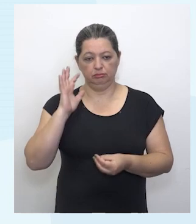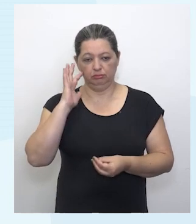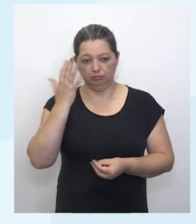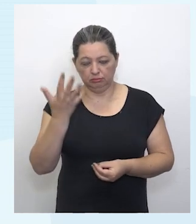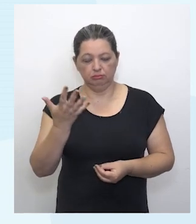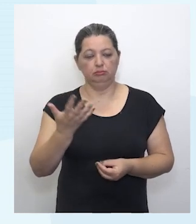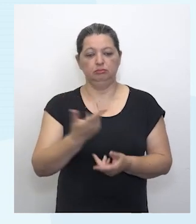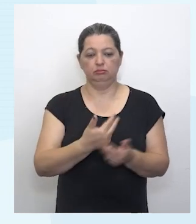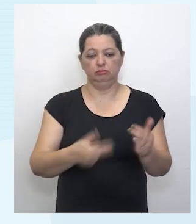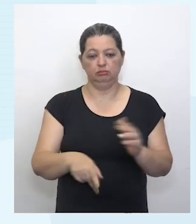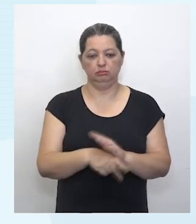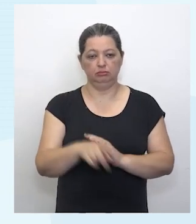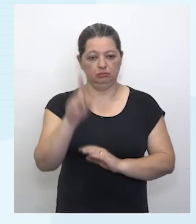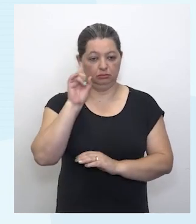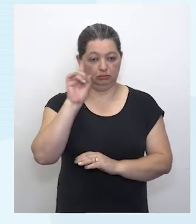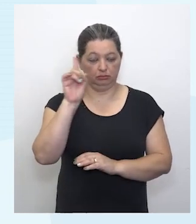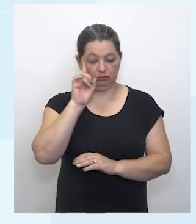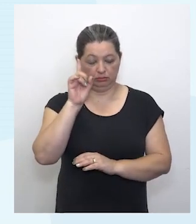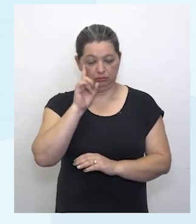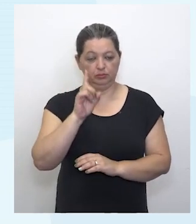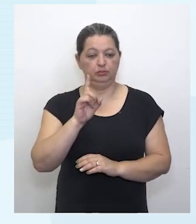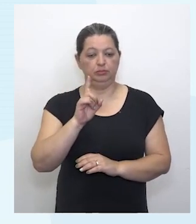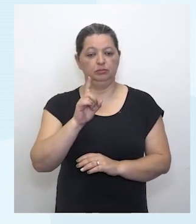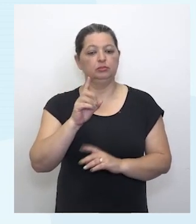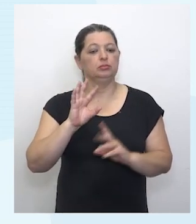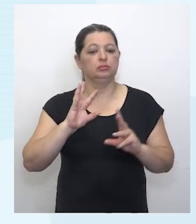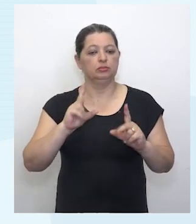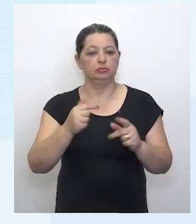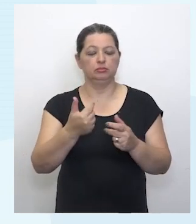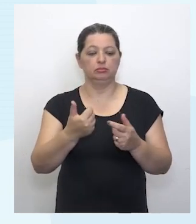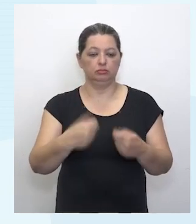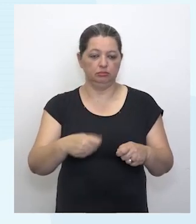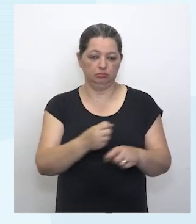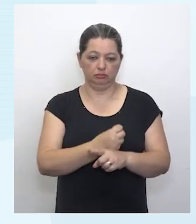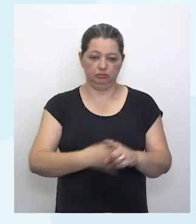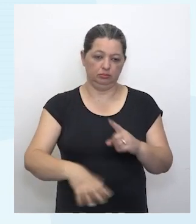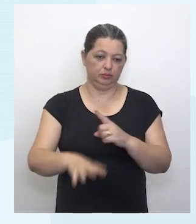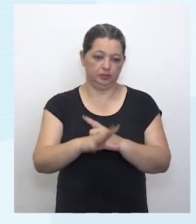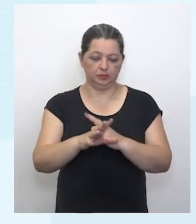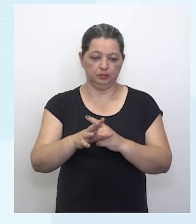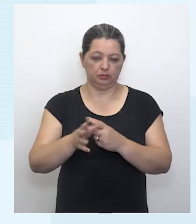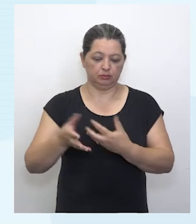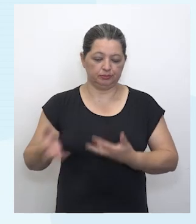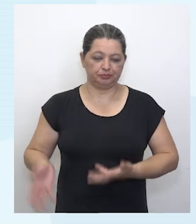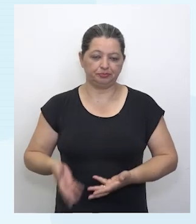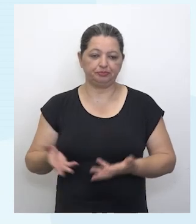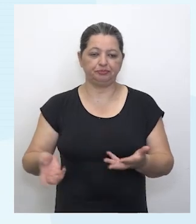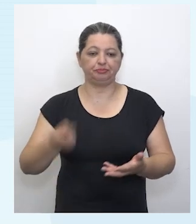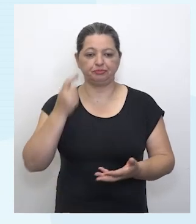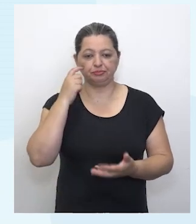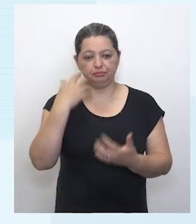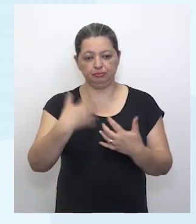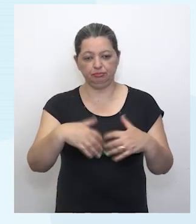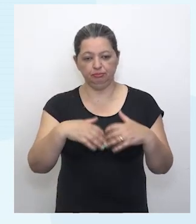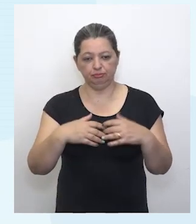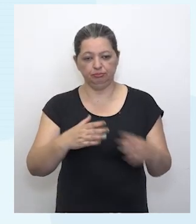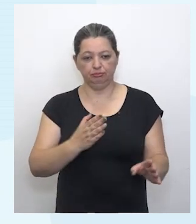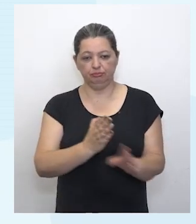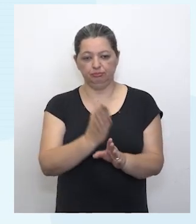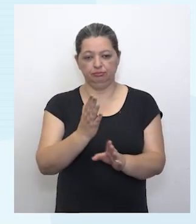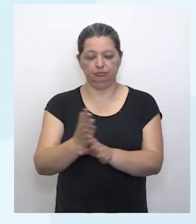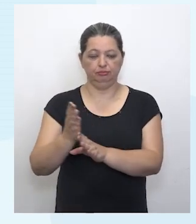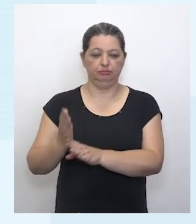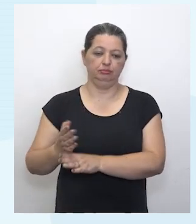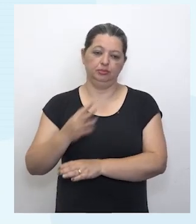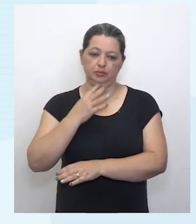cotidiano. Conforme a necessidade da sociedade em que vive, né, ela estimula a reflexão, a descoberta e